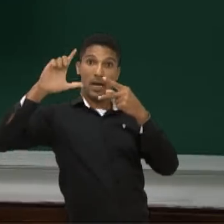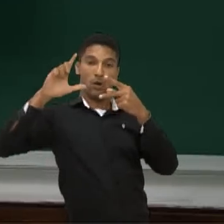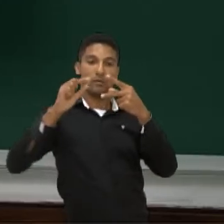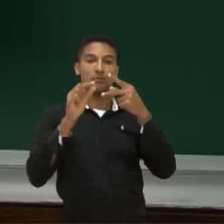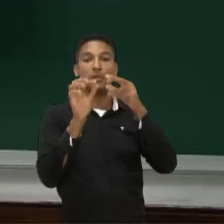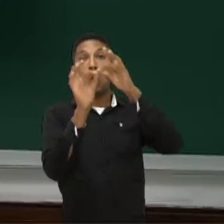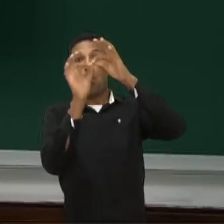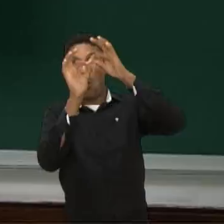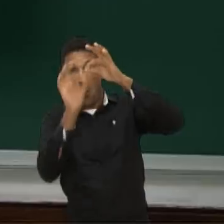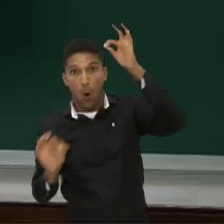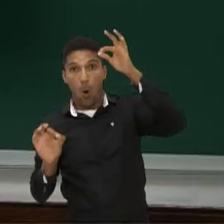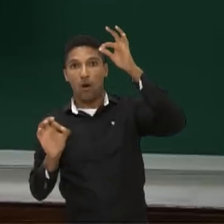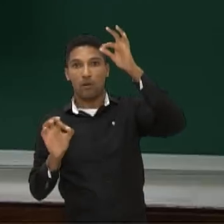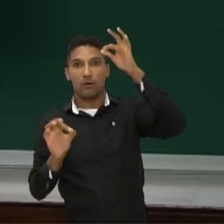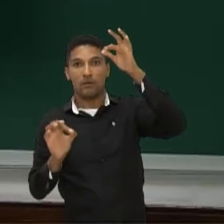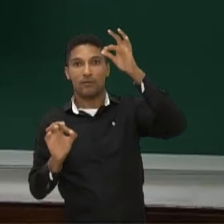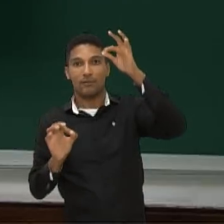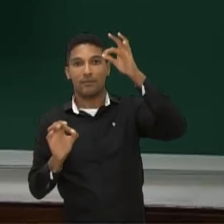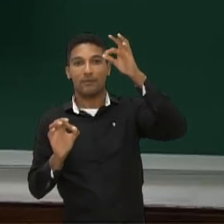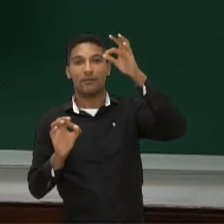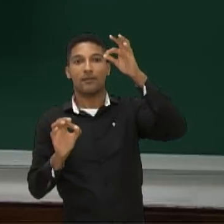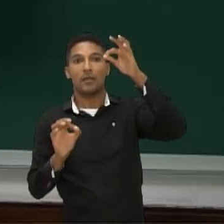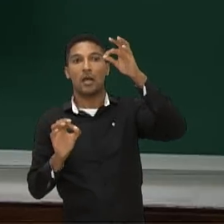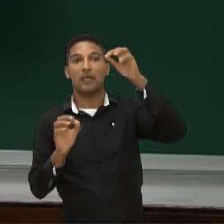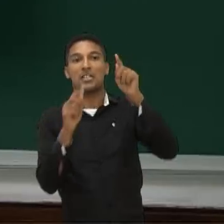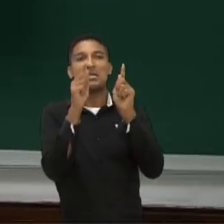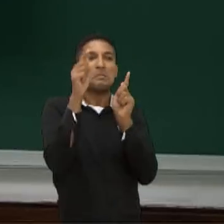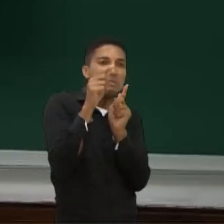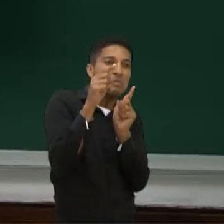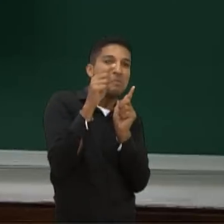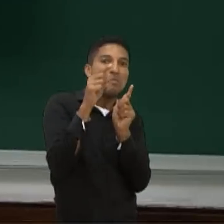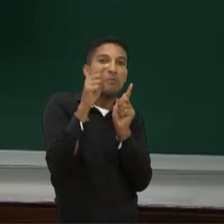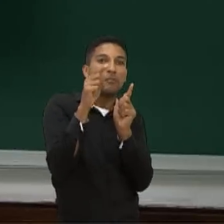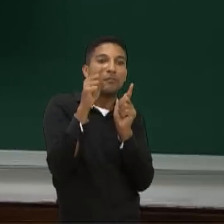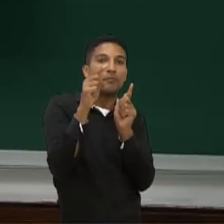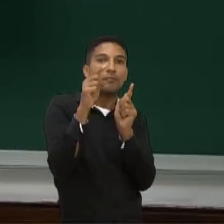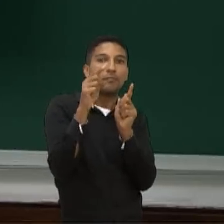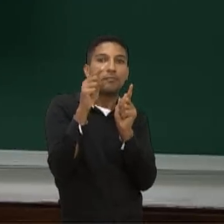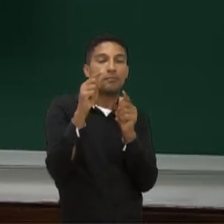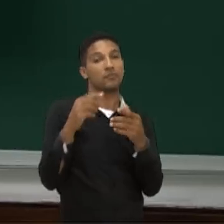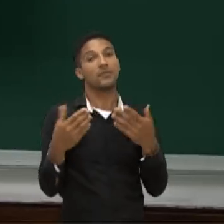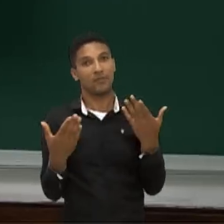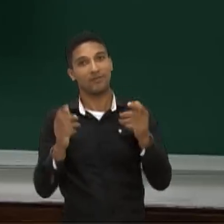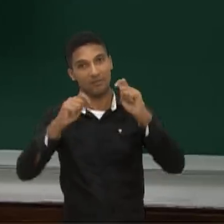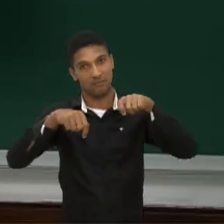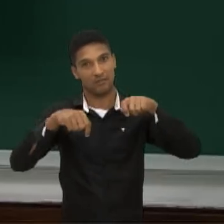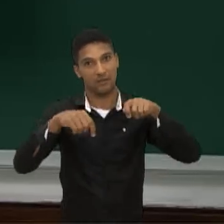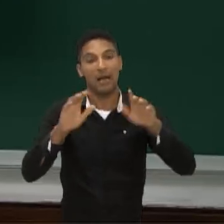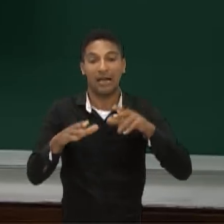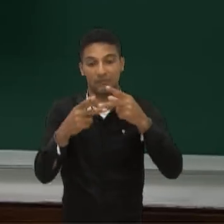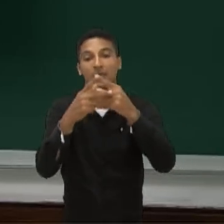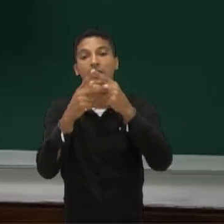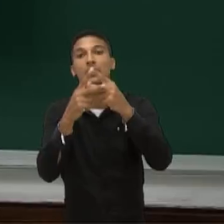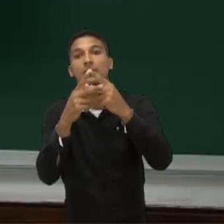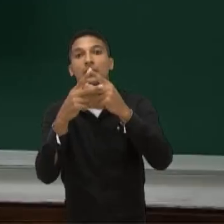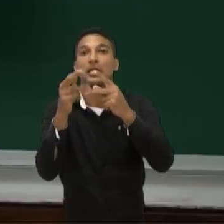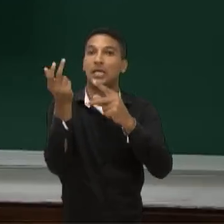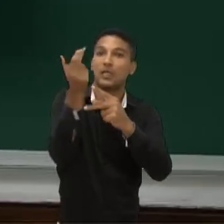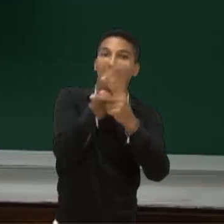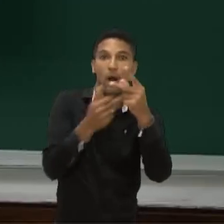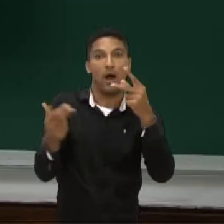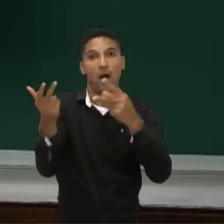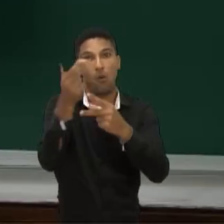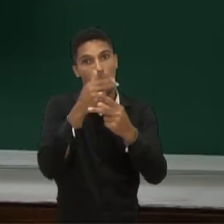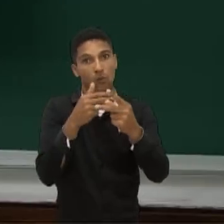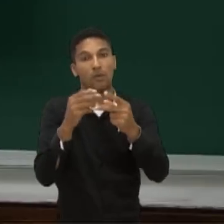que o triângulo, que às vezes ele é mais estreitinho, ou ele tem todos os ladinhos iguais, ou todos os ladinhos diferentes,